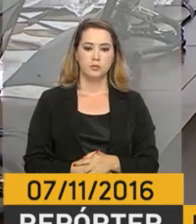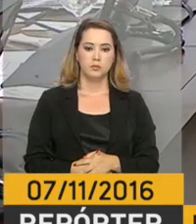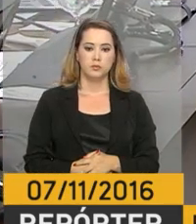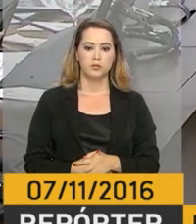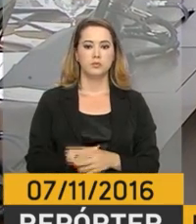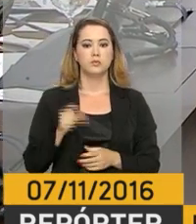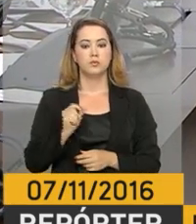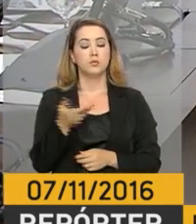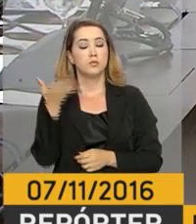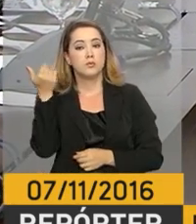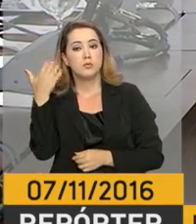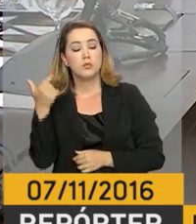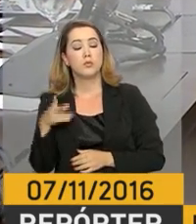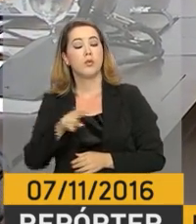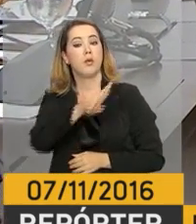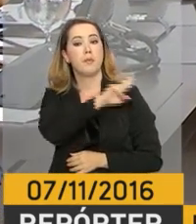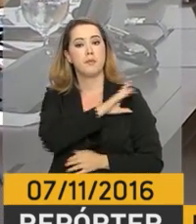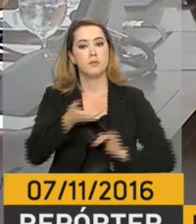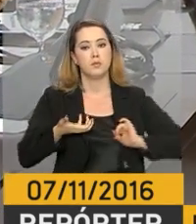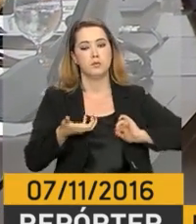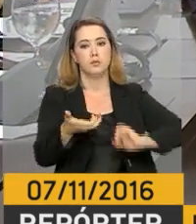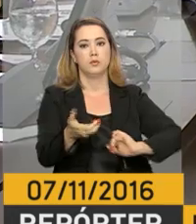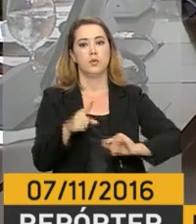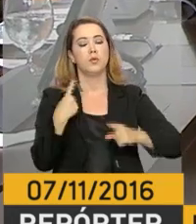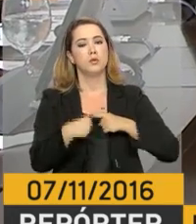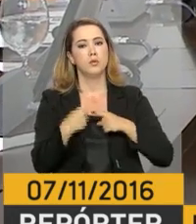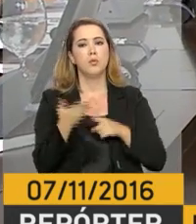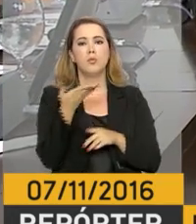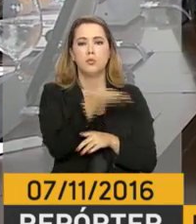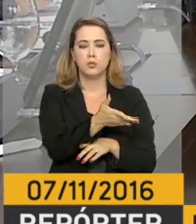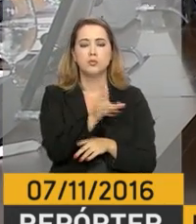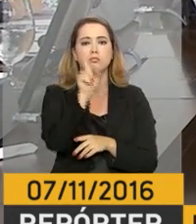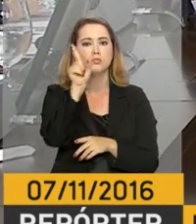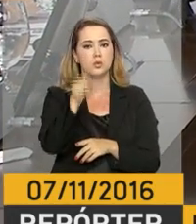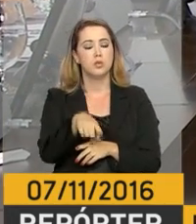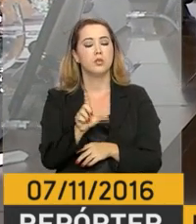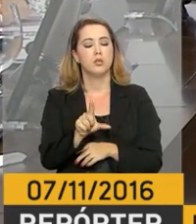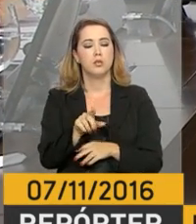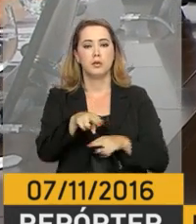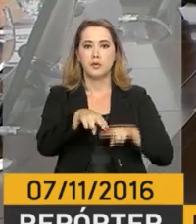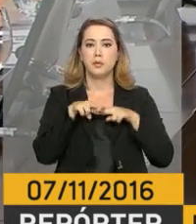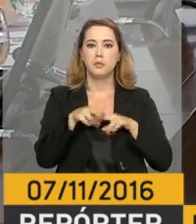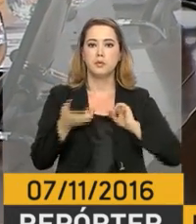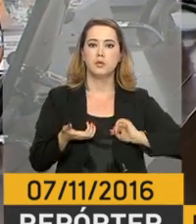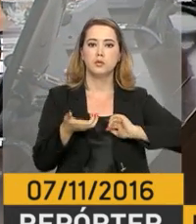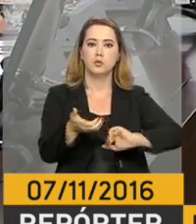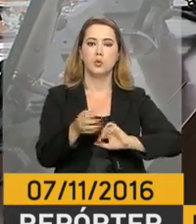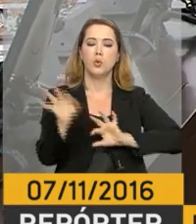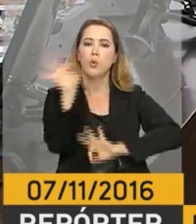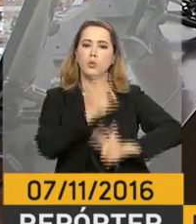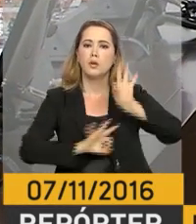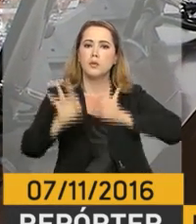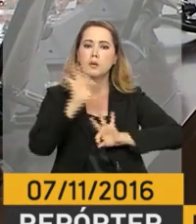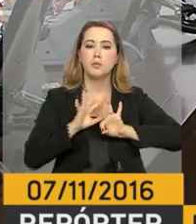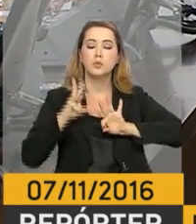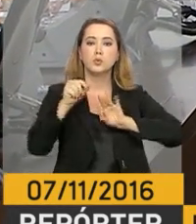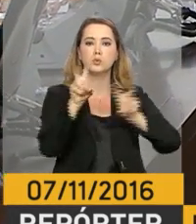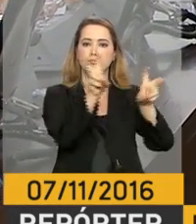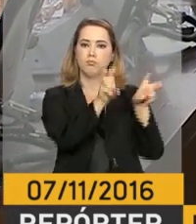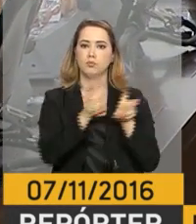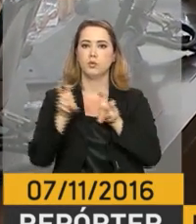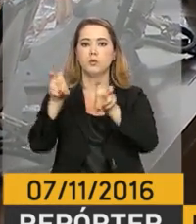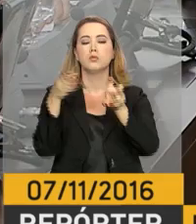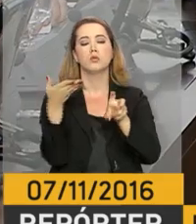Congresso Nacional, porque ele, senador Ataídes, é quem, pelo Congresso, tem cuidado muitíssimo desse tema